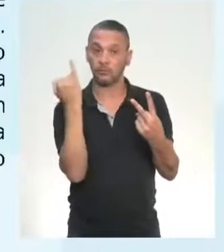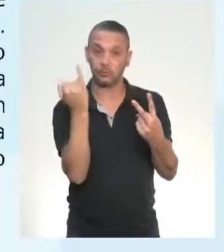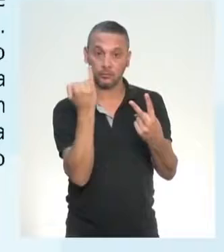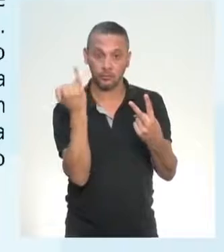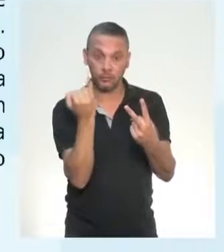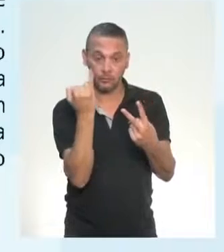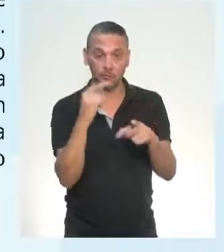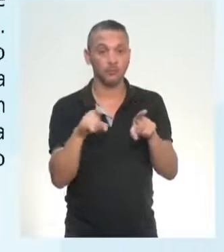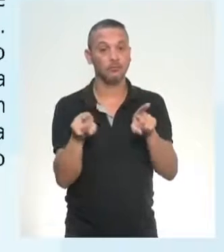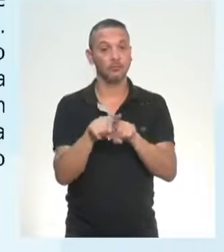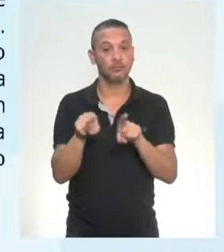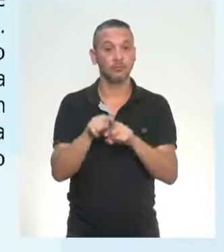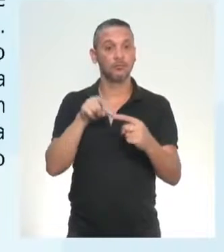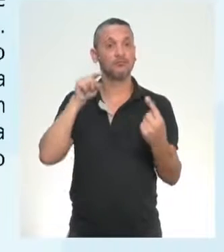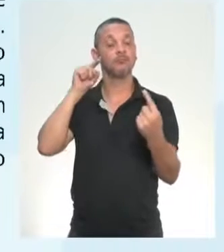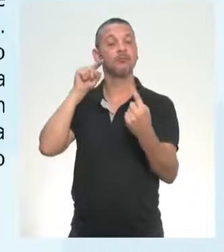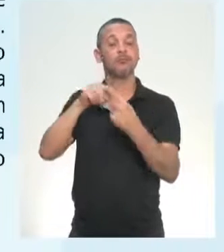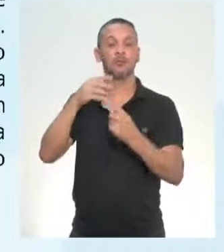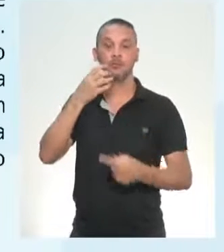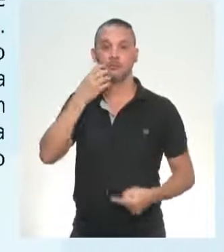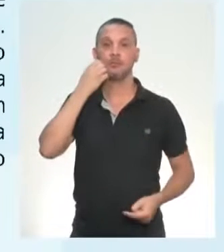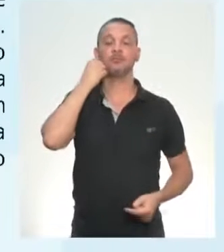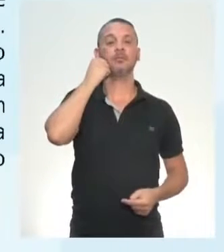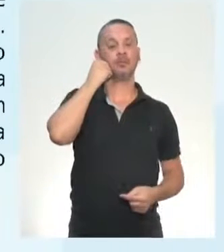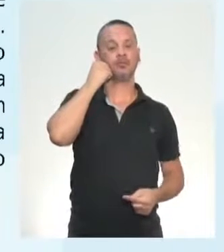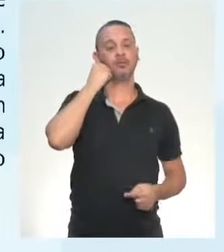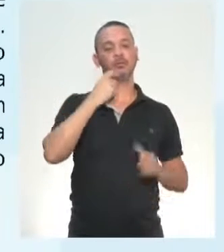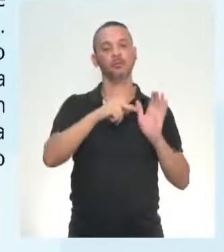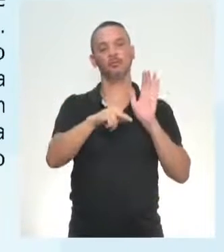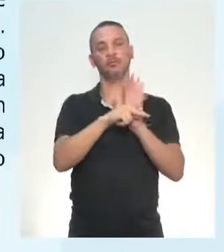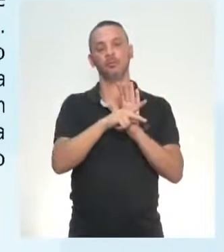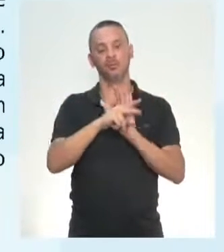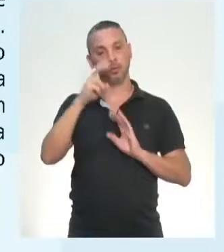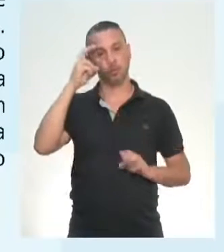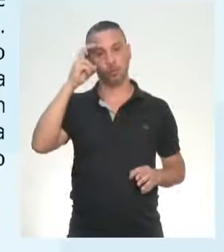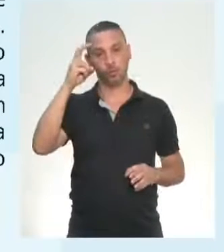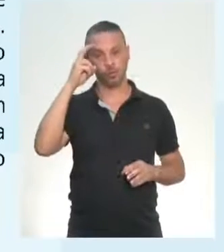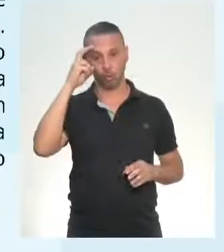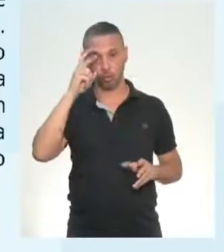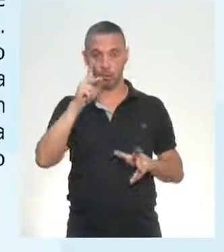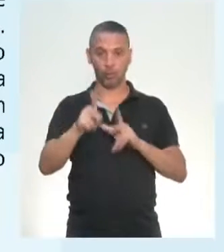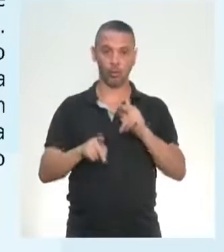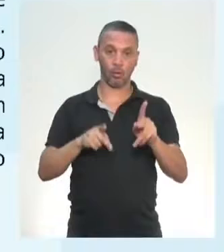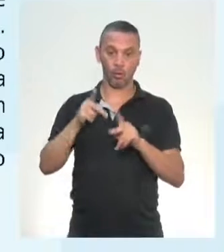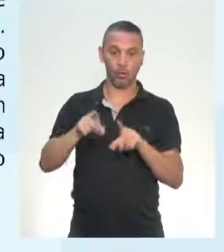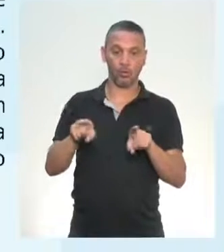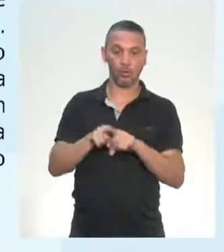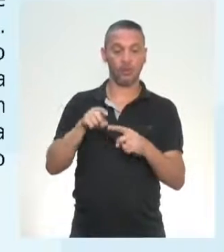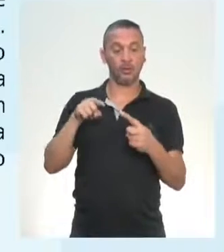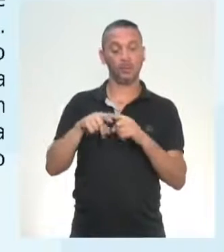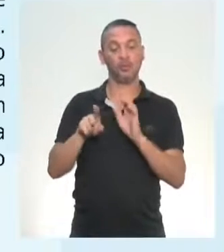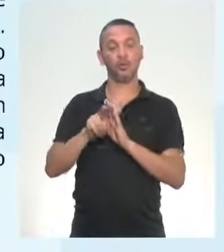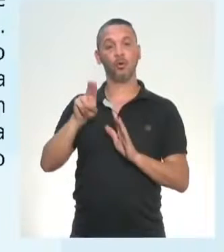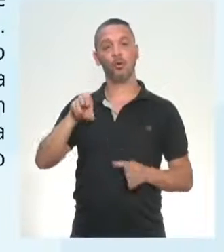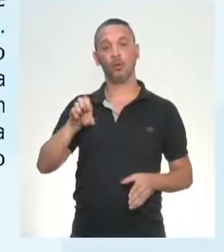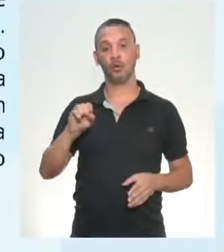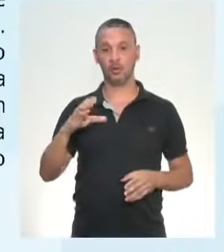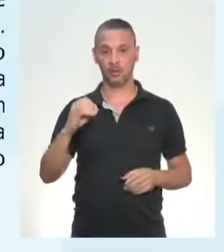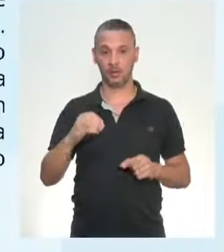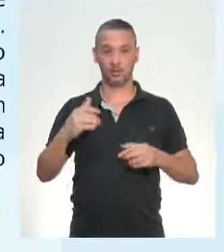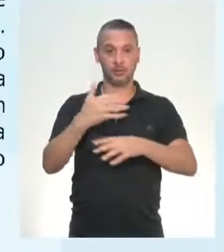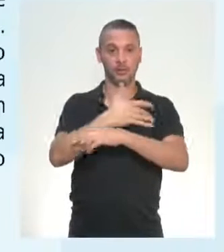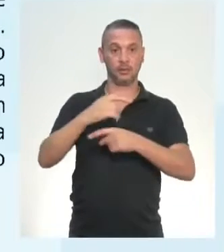porque elas conservam patrimônio cultural desses povos, tombado pela Unesco, que é a cidade